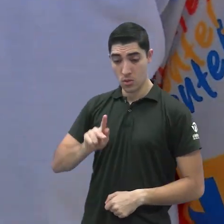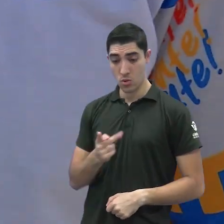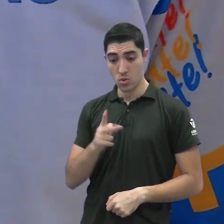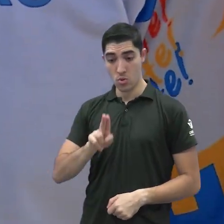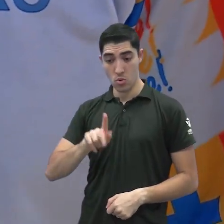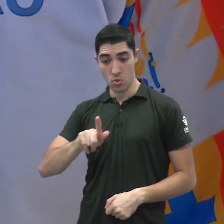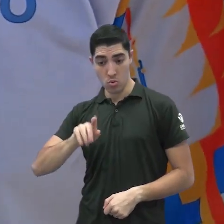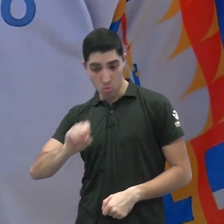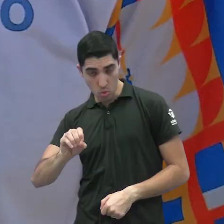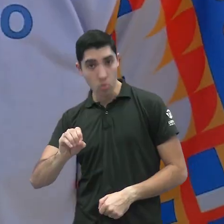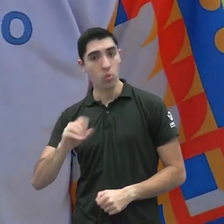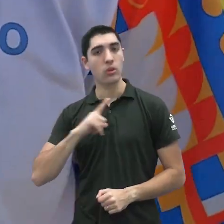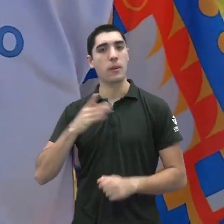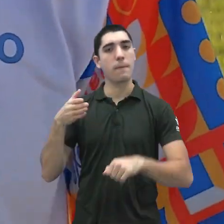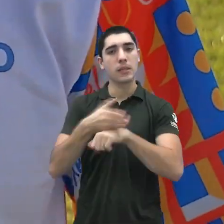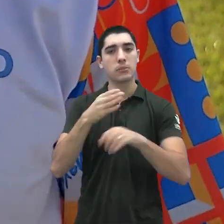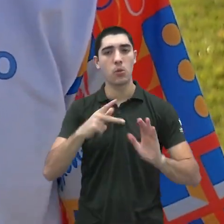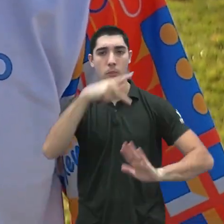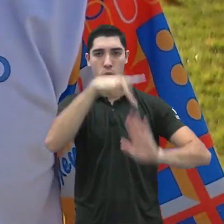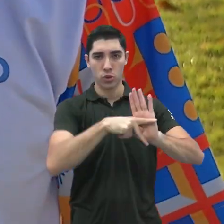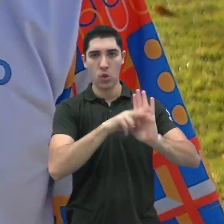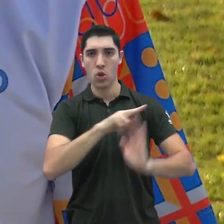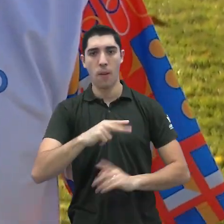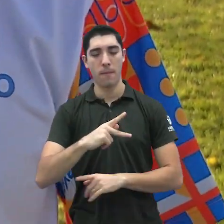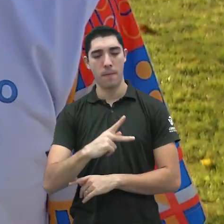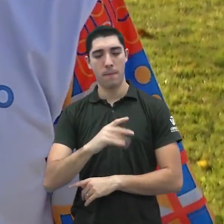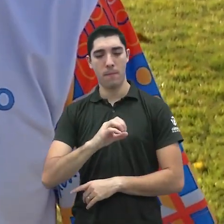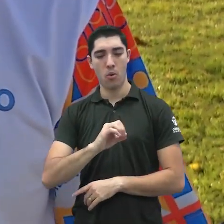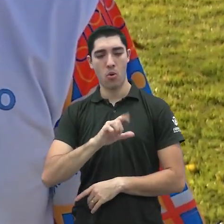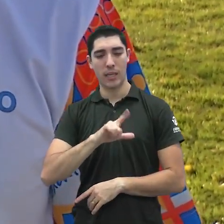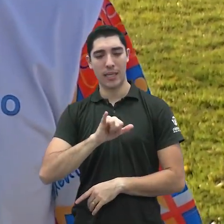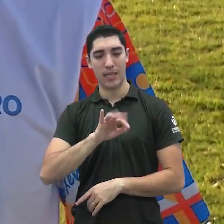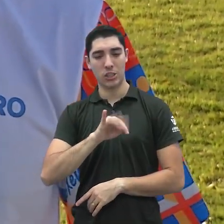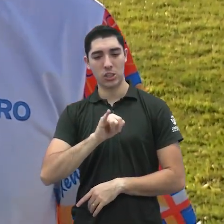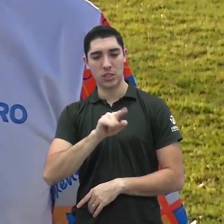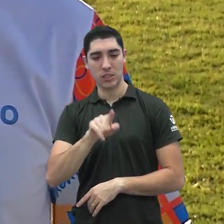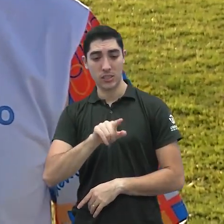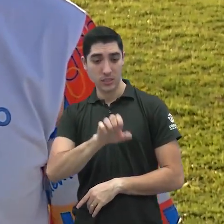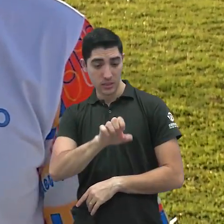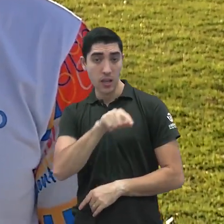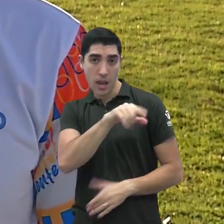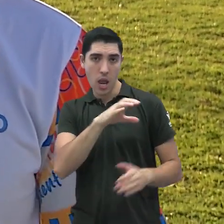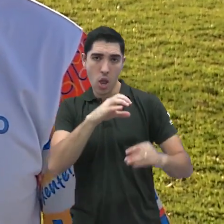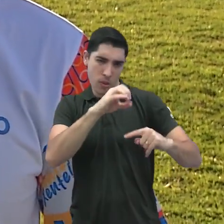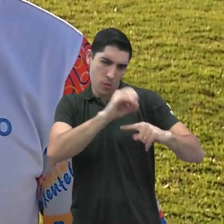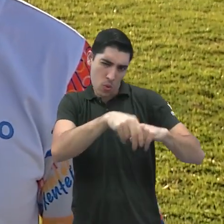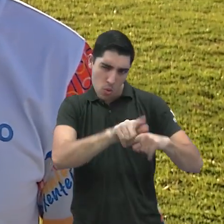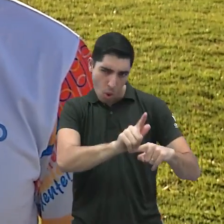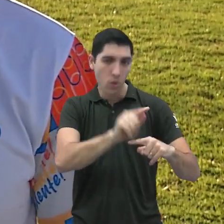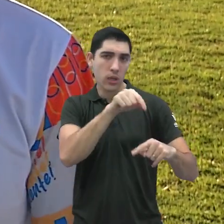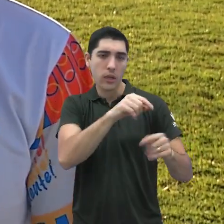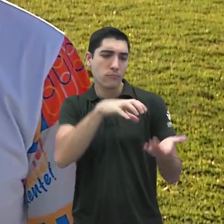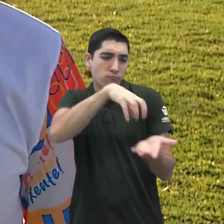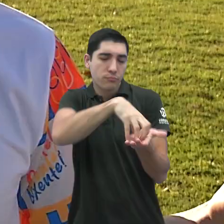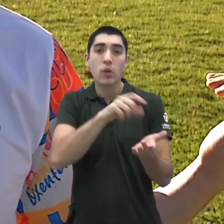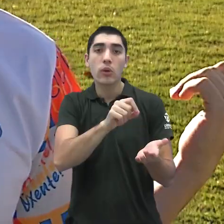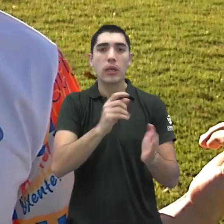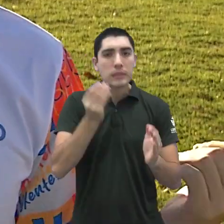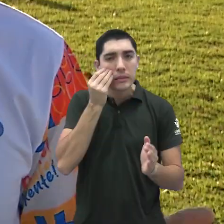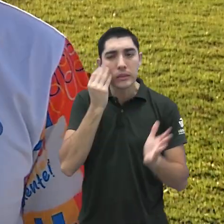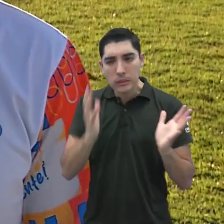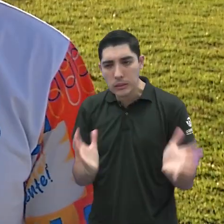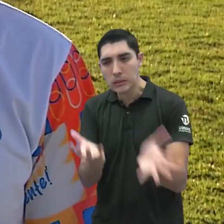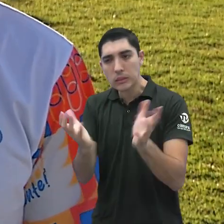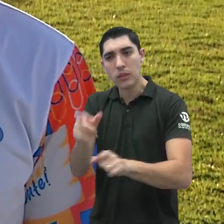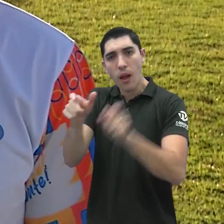é mobilizador da Politize, uma organização da sociedade civil sem fins lucrativos que atua para que